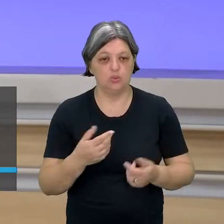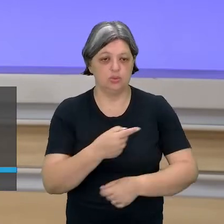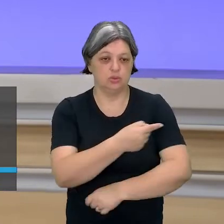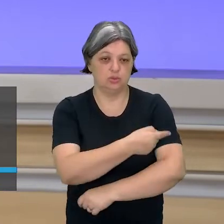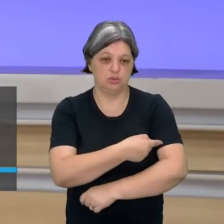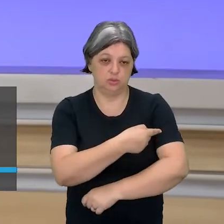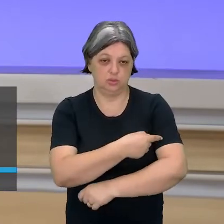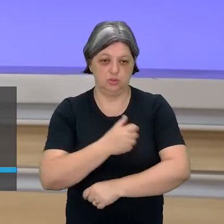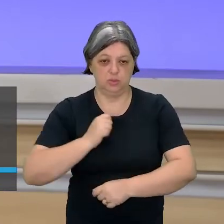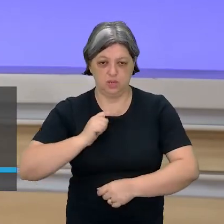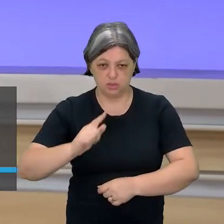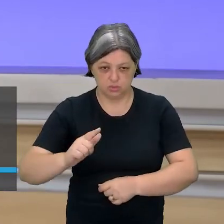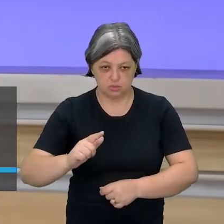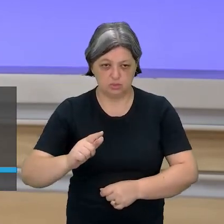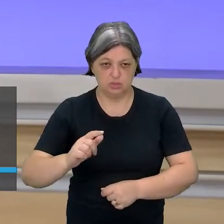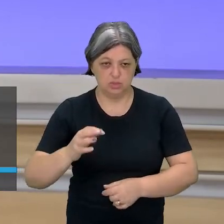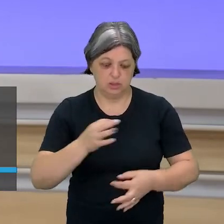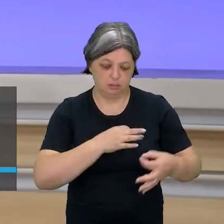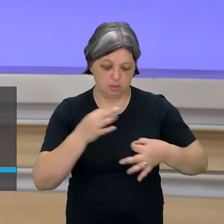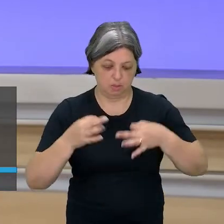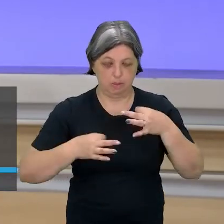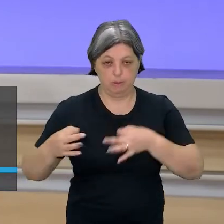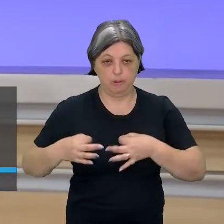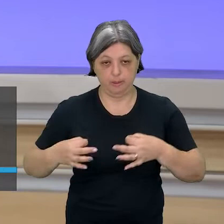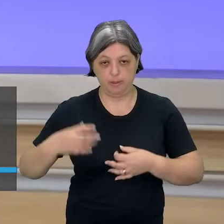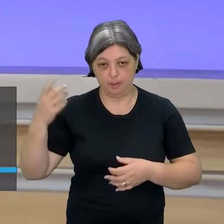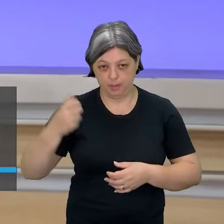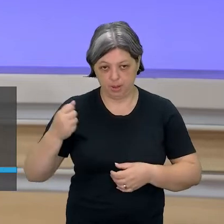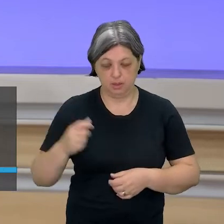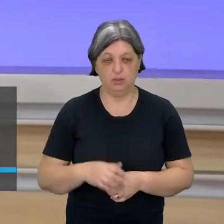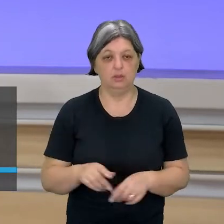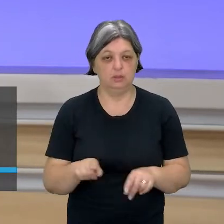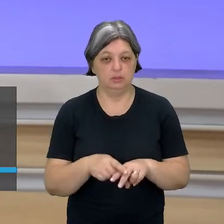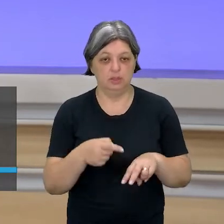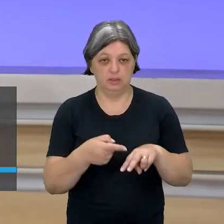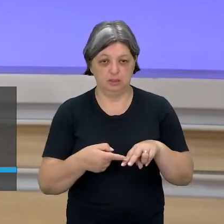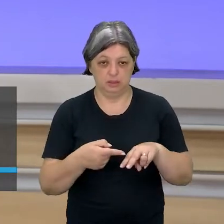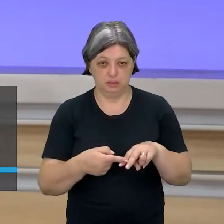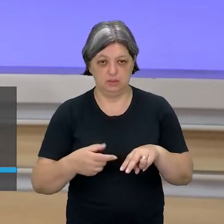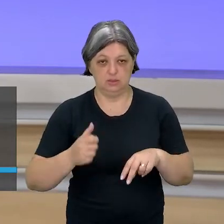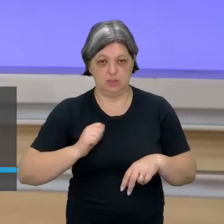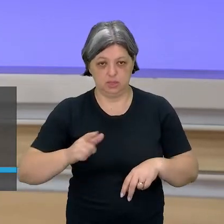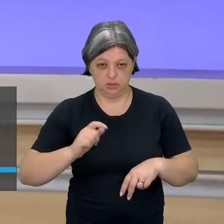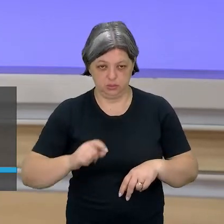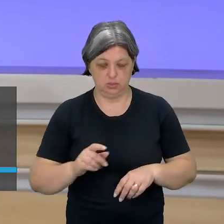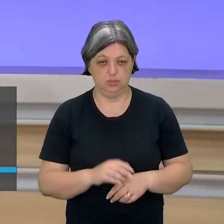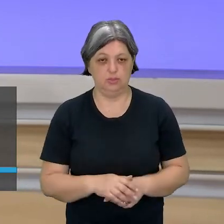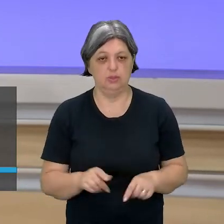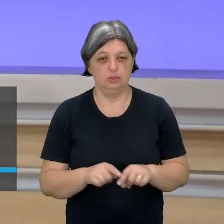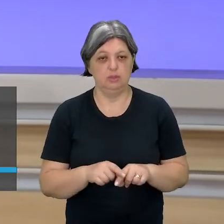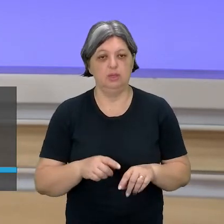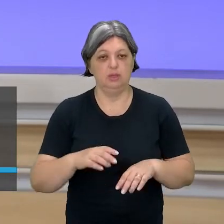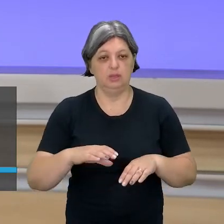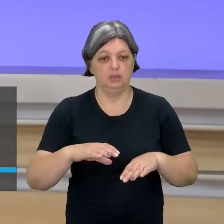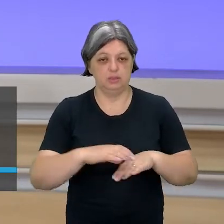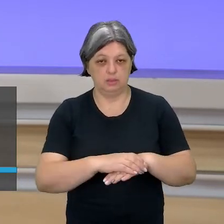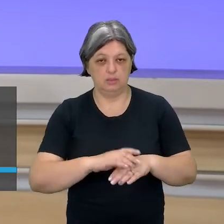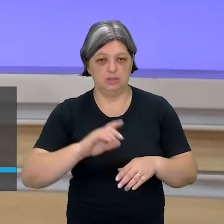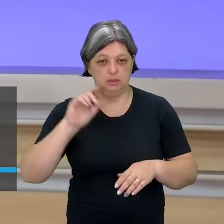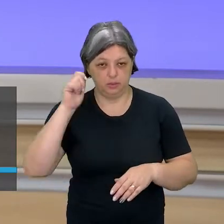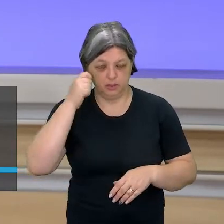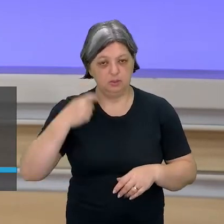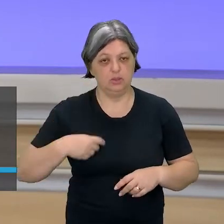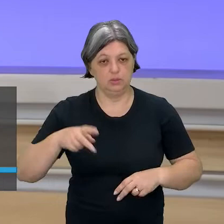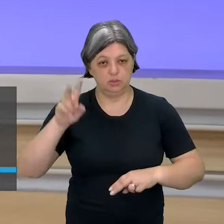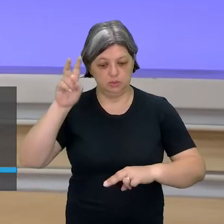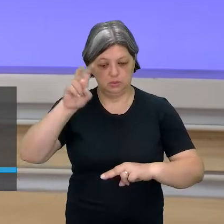blusa azul, com bolinhas brancas, uma calça azul também, né, uma calça jeans azul e sapatos pretos. Estou aqui sentada,